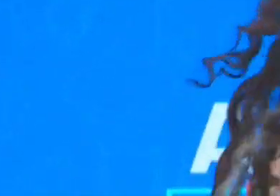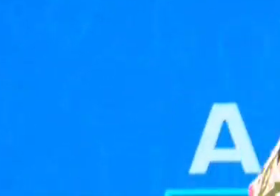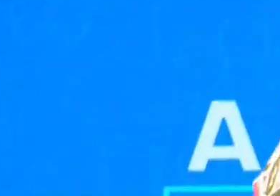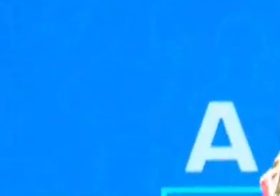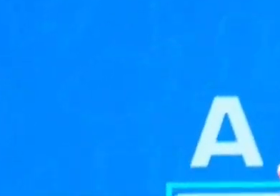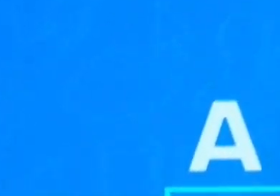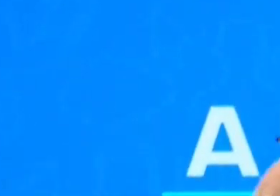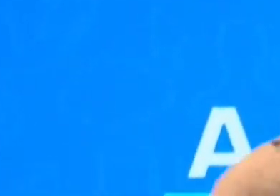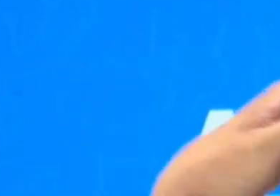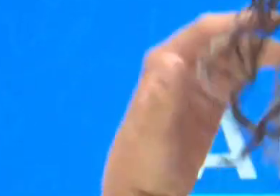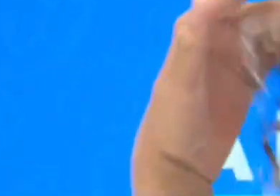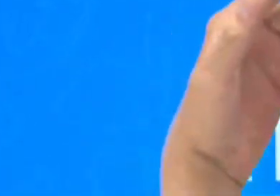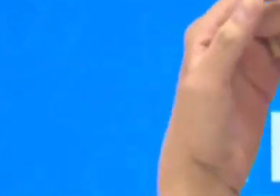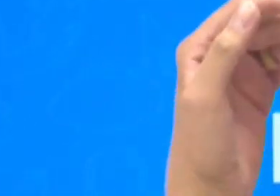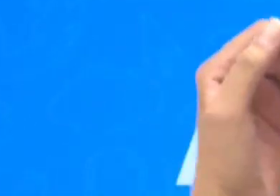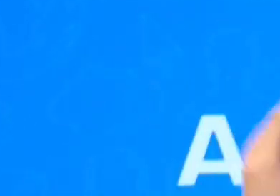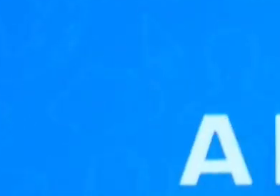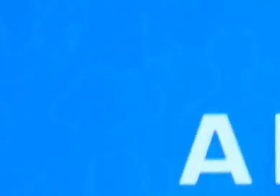Viu?